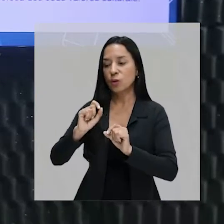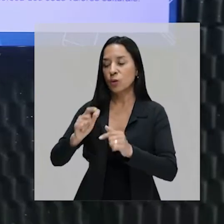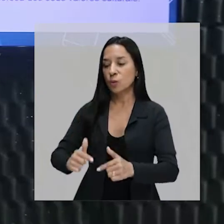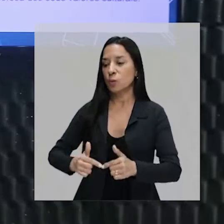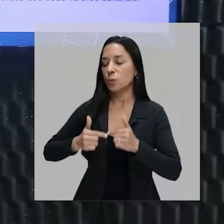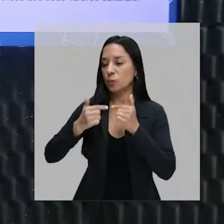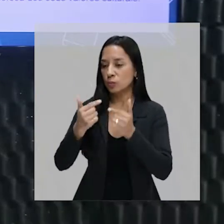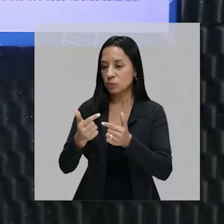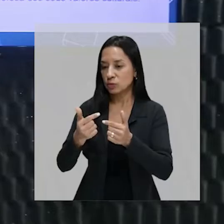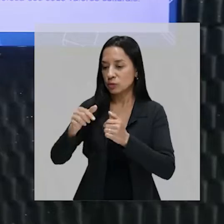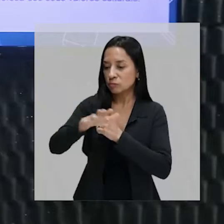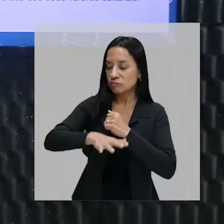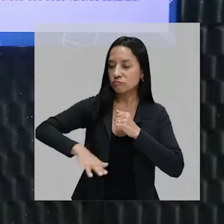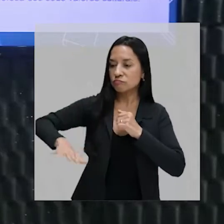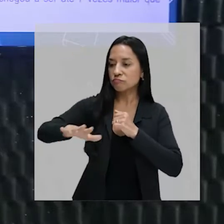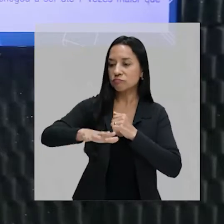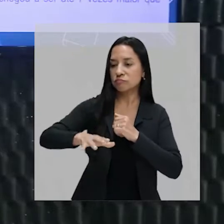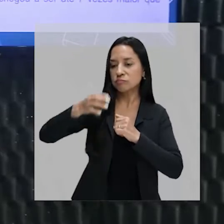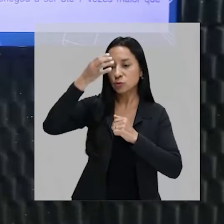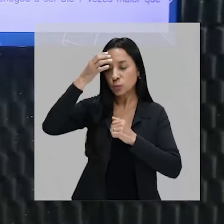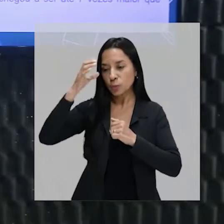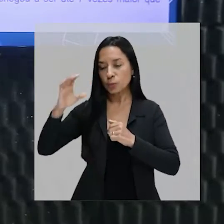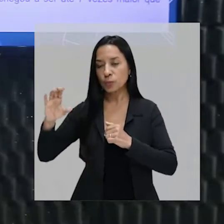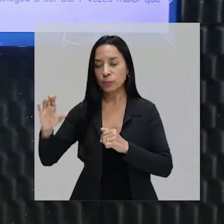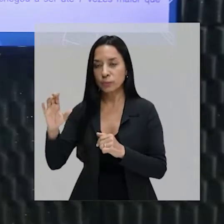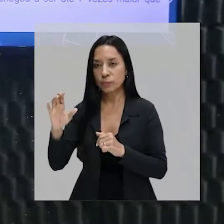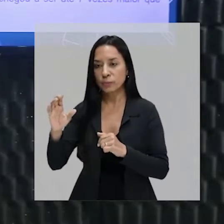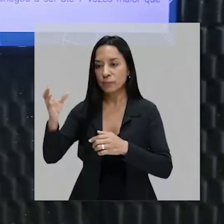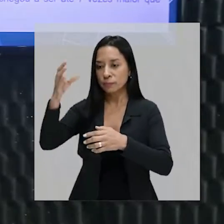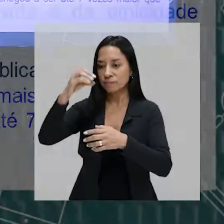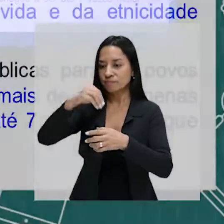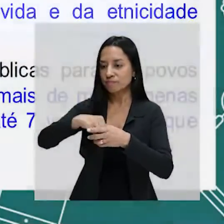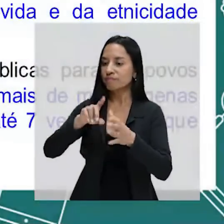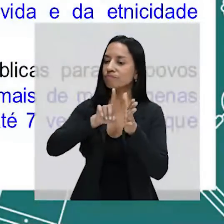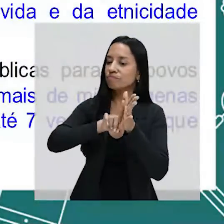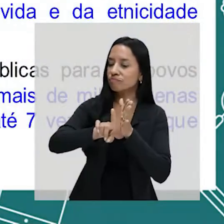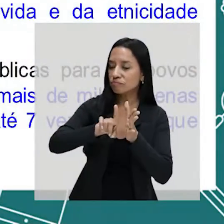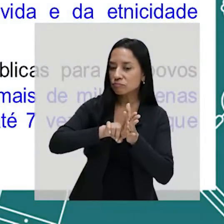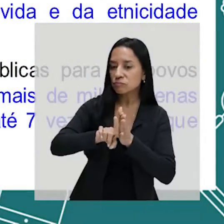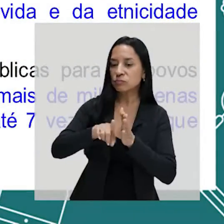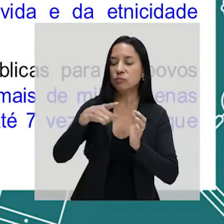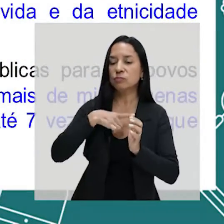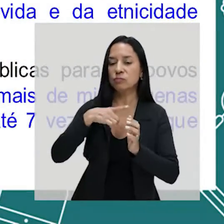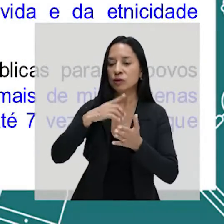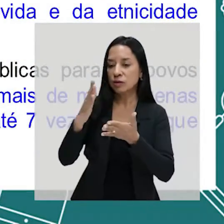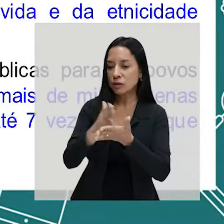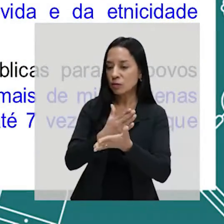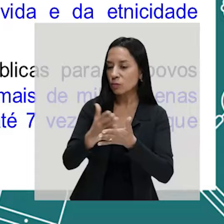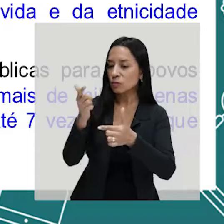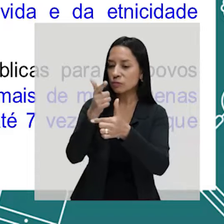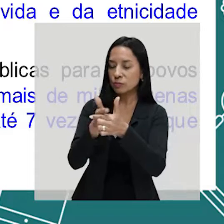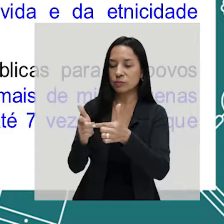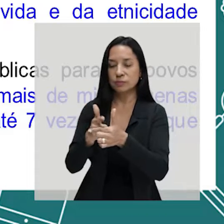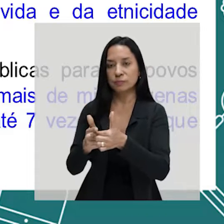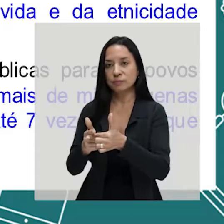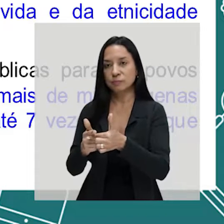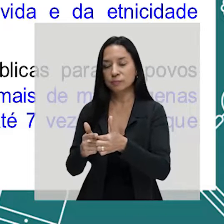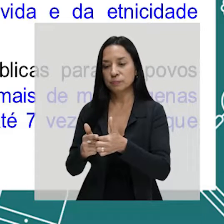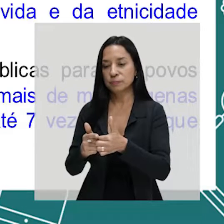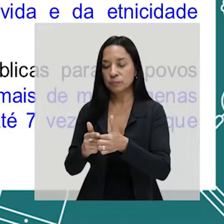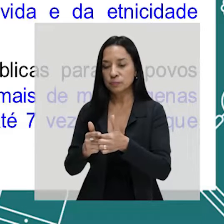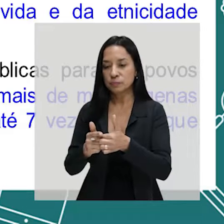a Pure ambientes culturais a dentro dessa questão existe algumas problemáticas